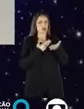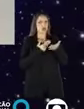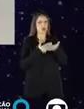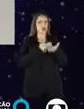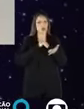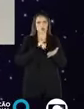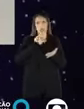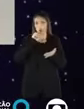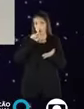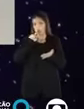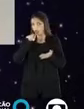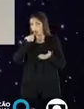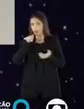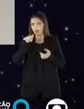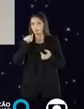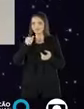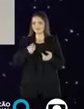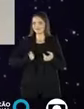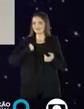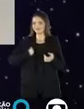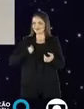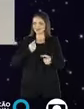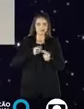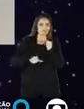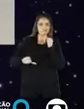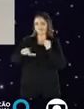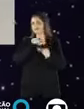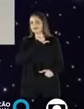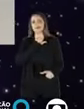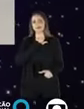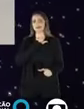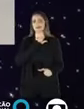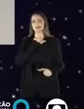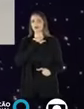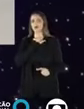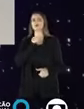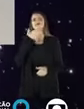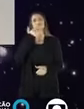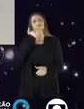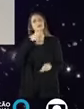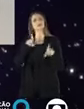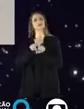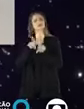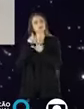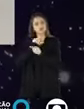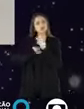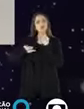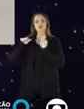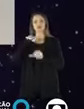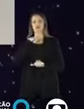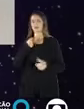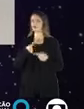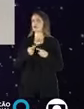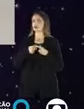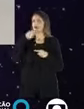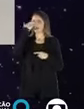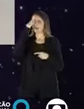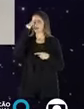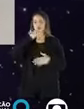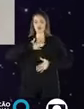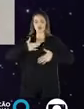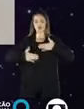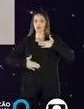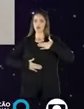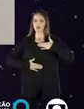de um Yogi, que mudou completamente a minha vida e a minha relação com a alimentação, porque eu entendia, né, o meu corpo